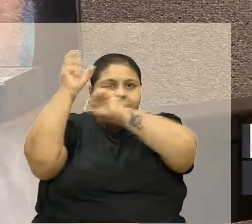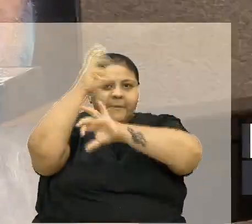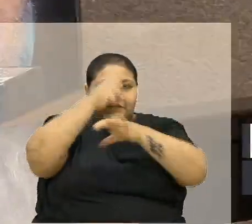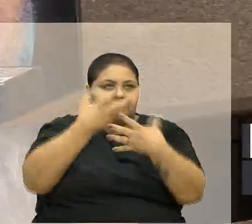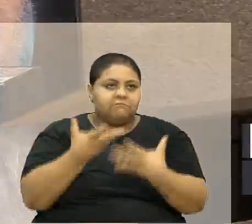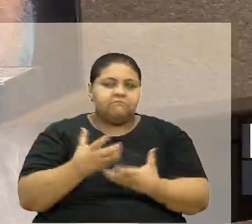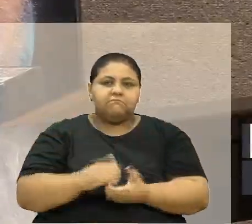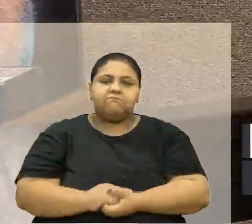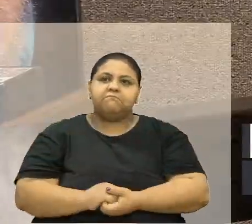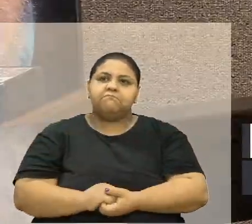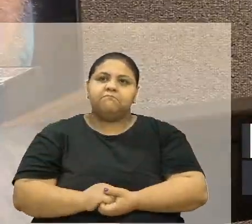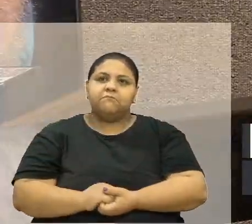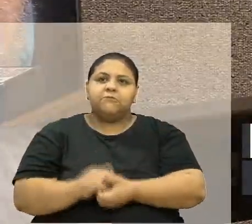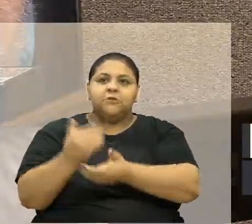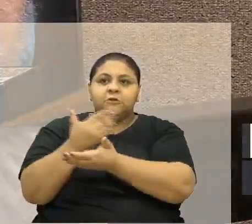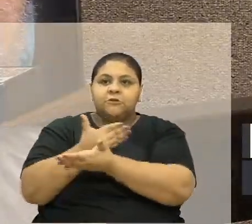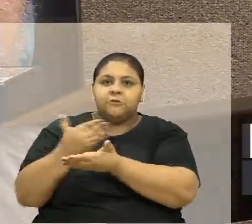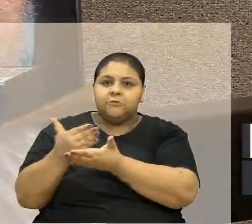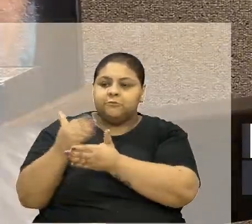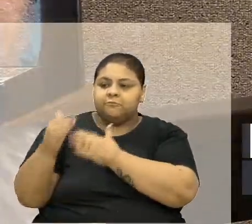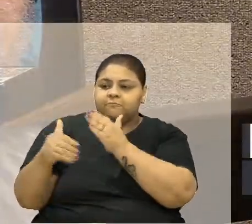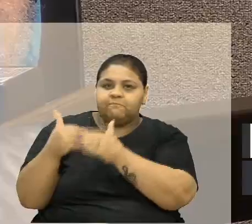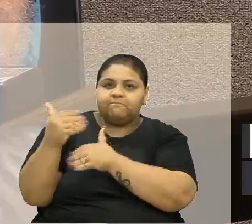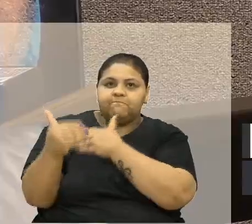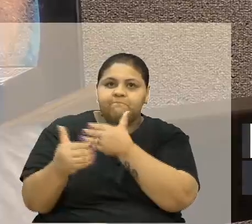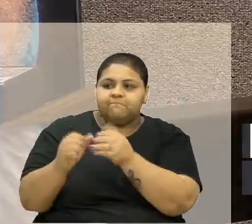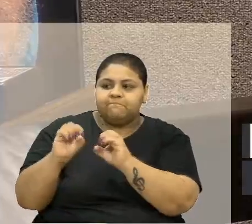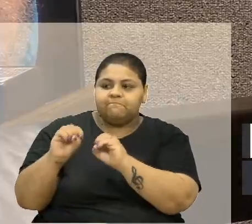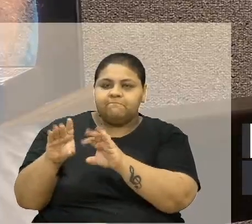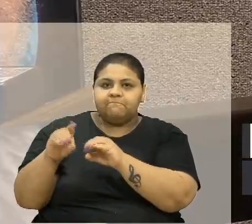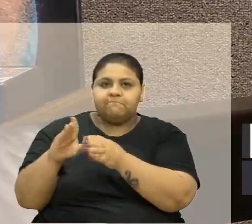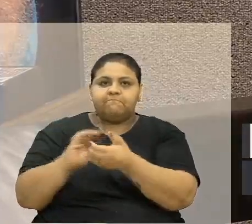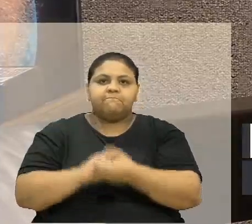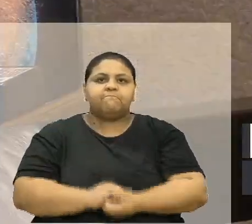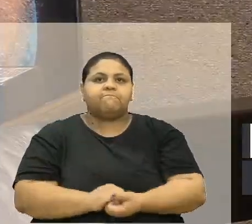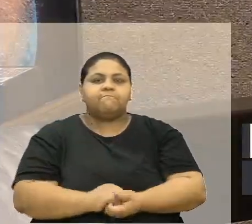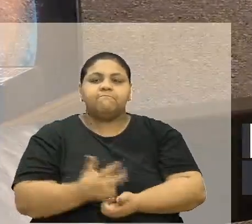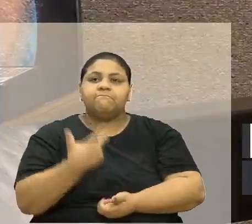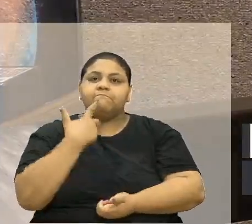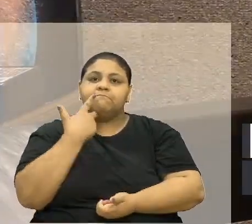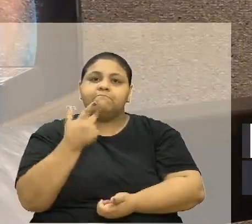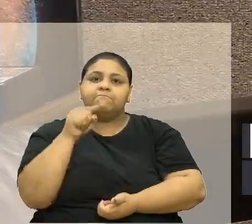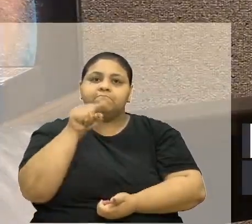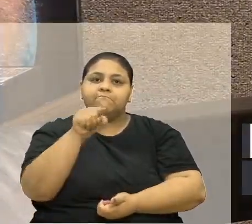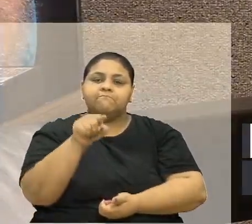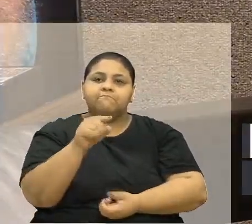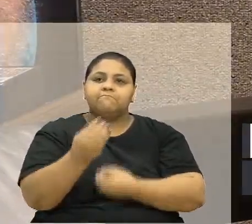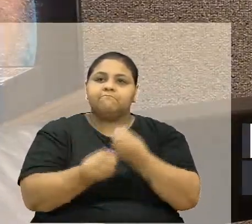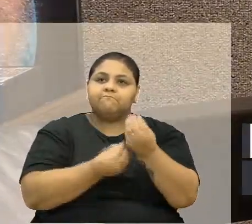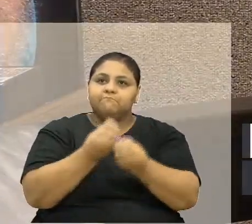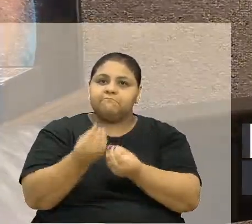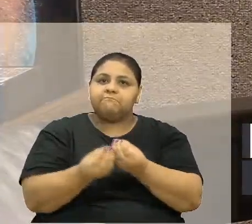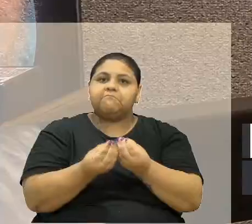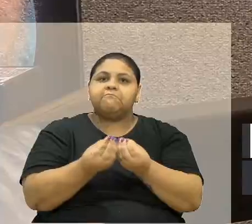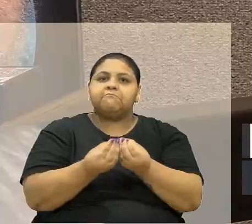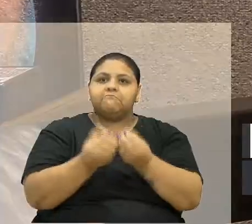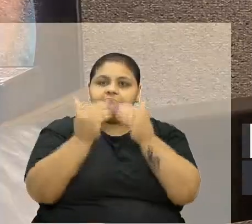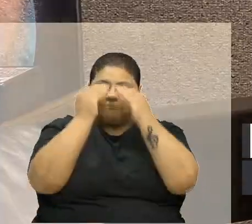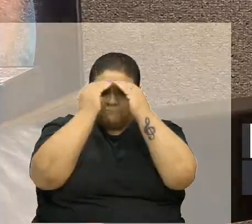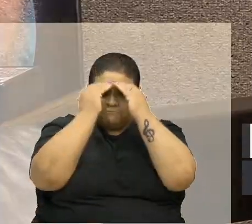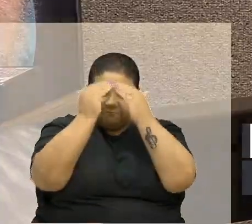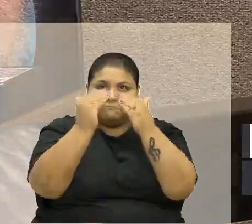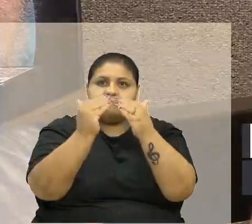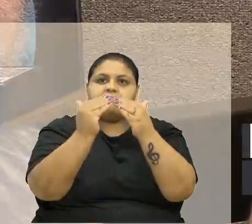possam iniciar a sua caminhada educacional. Na fala que o senhor fala com muita propriedade, é